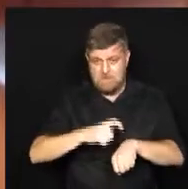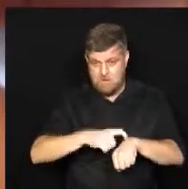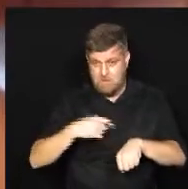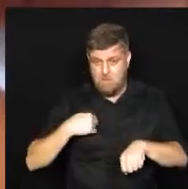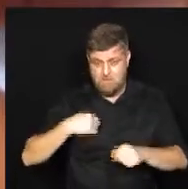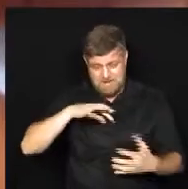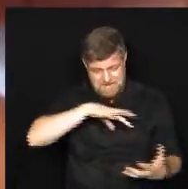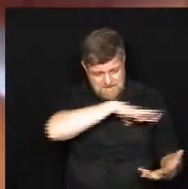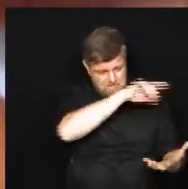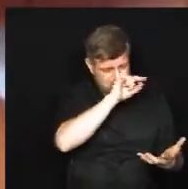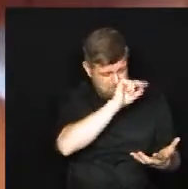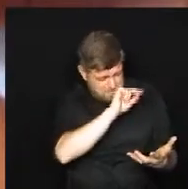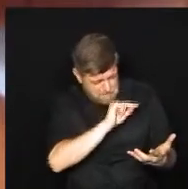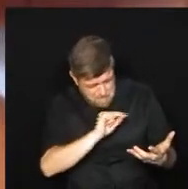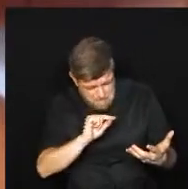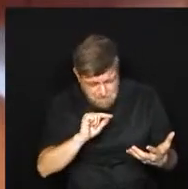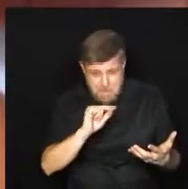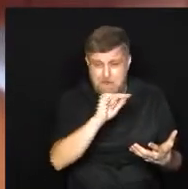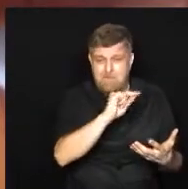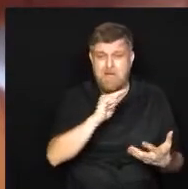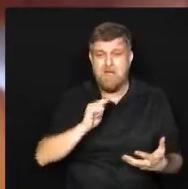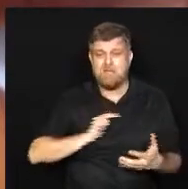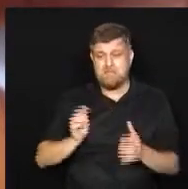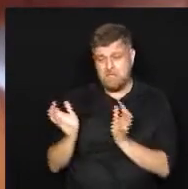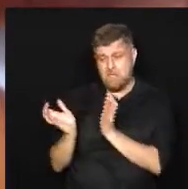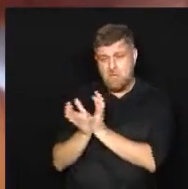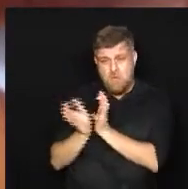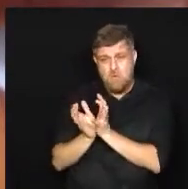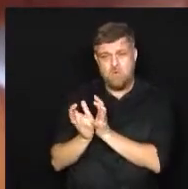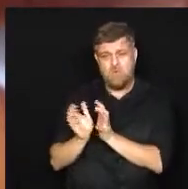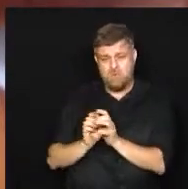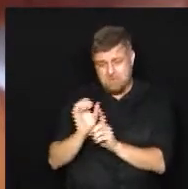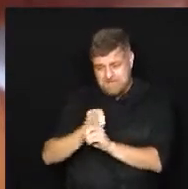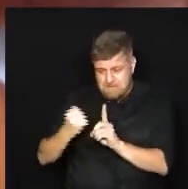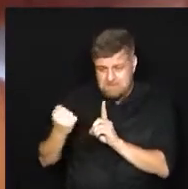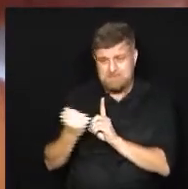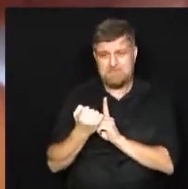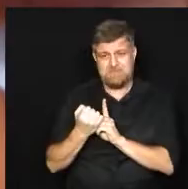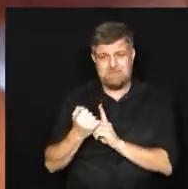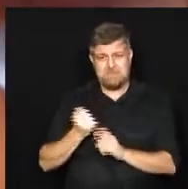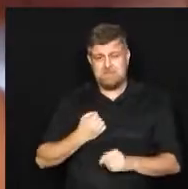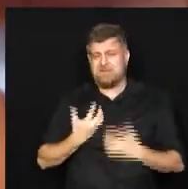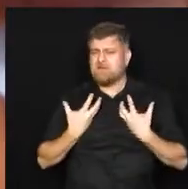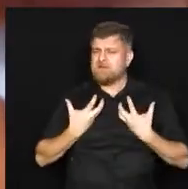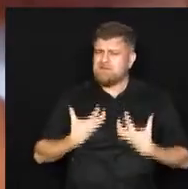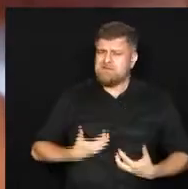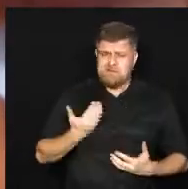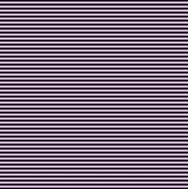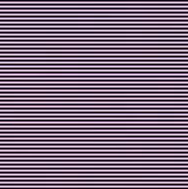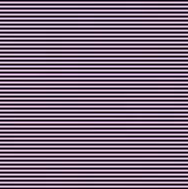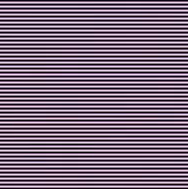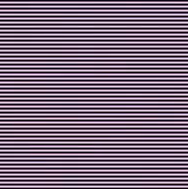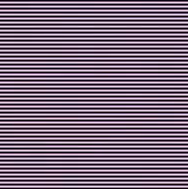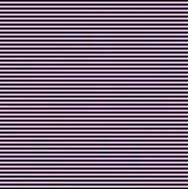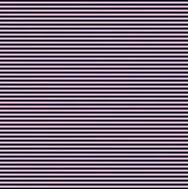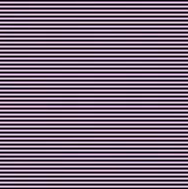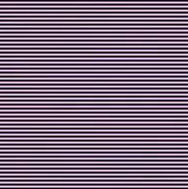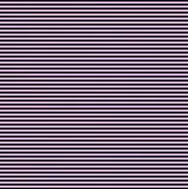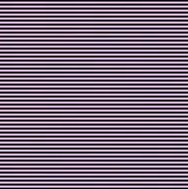no mundo todo. Existem organizações e setores da sociedade que estão cansados de estar,